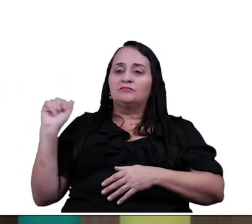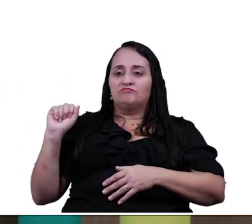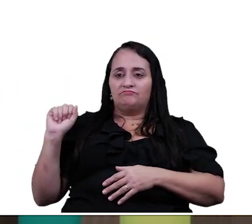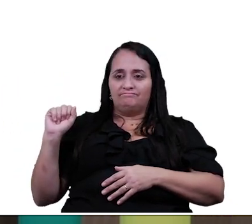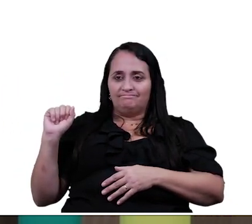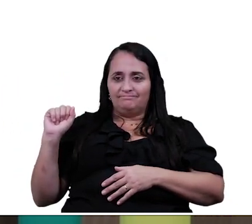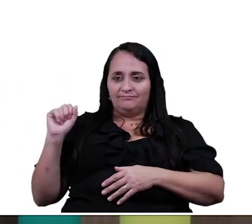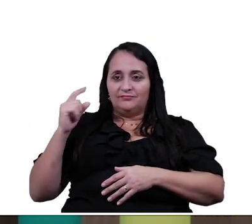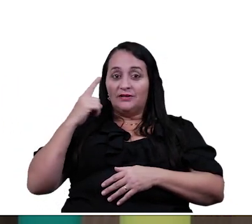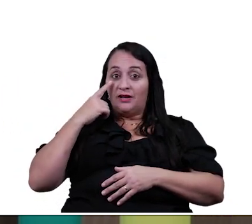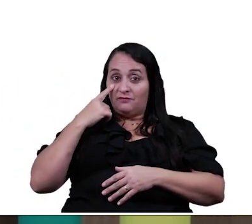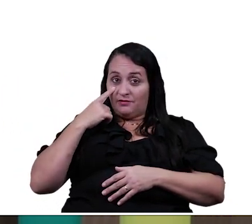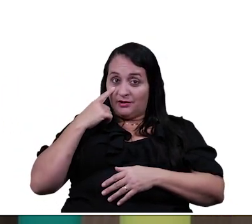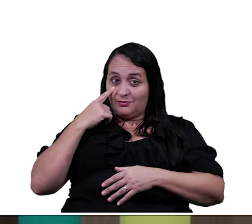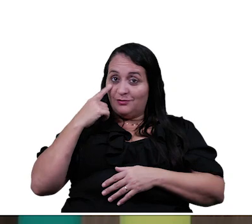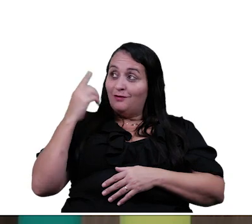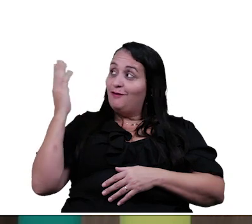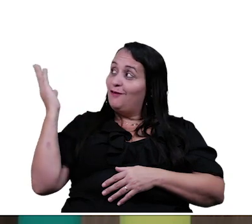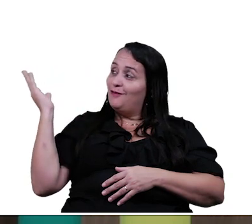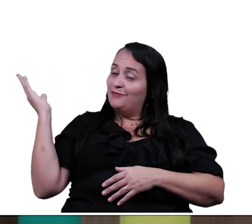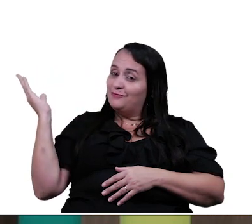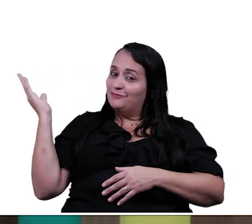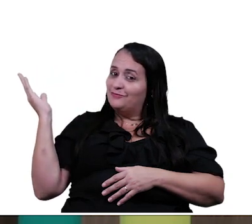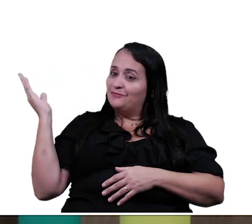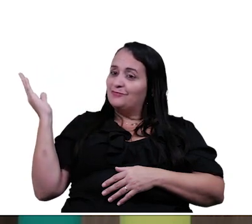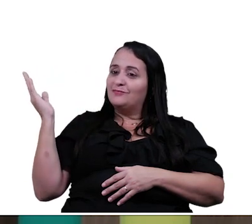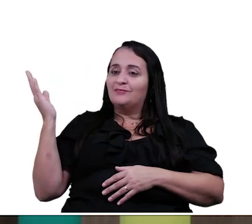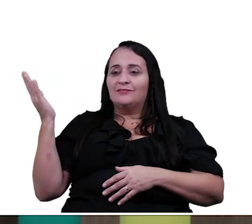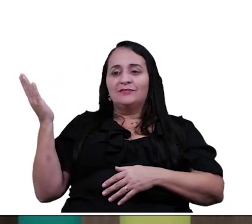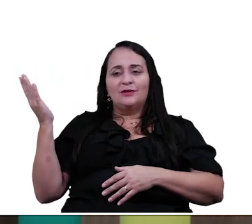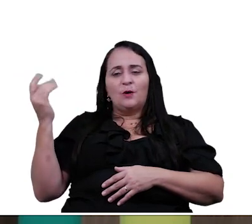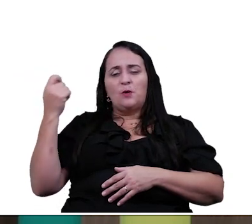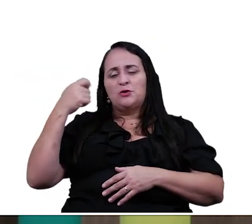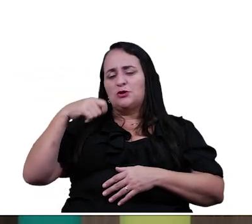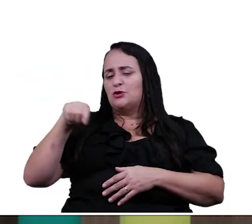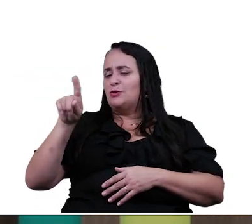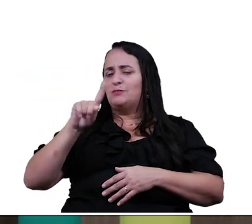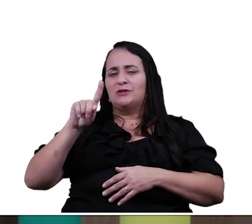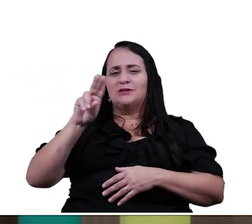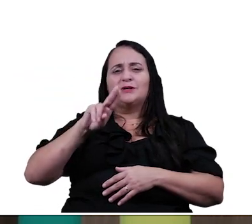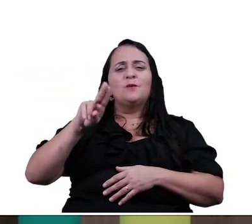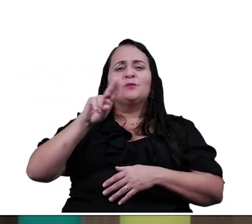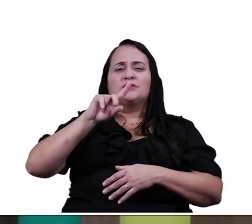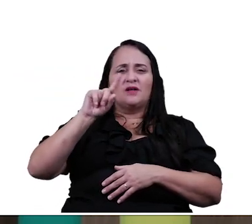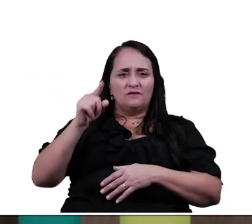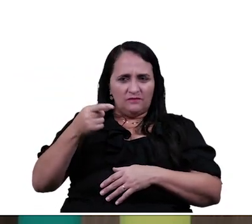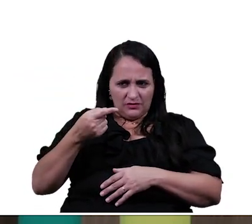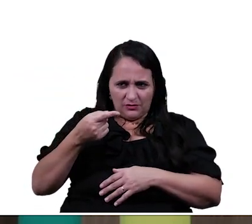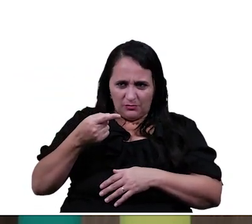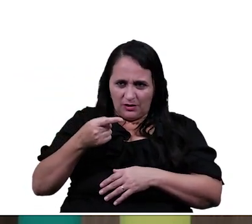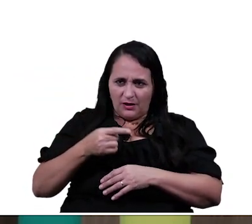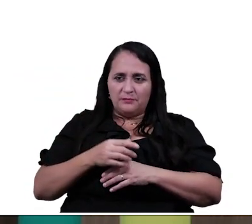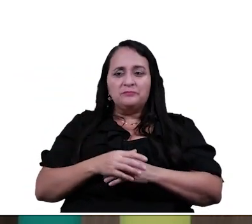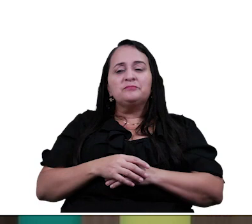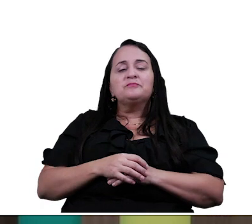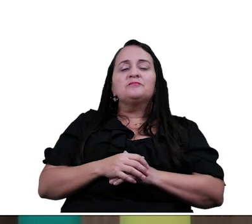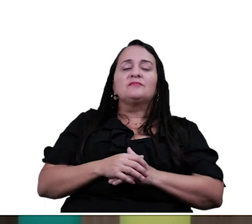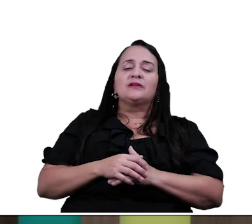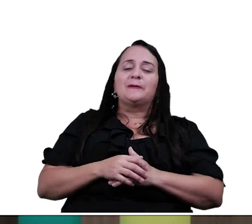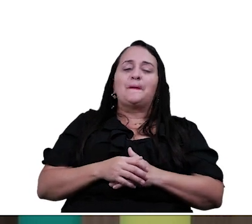aqui, zero, zero. Tá vendo? Mas como ela tá aí, a gente não precisa usar ela.